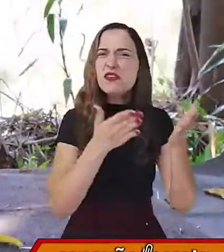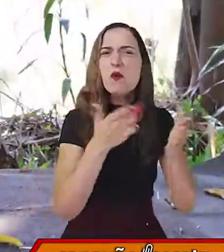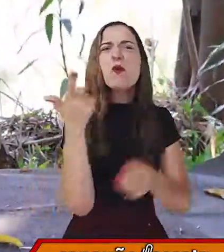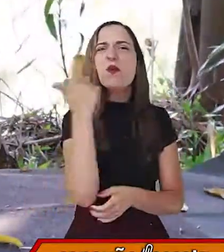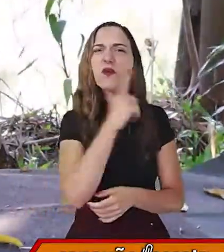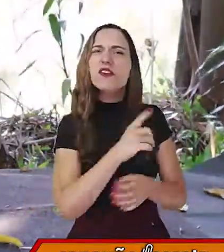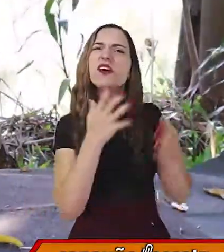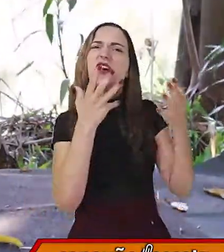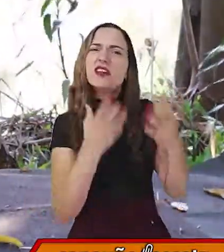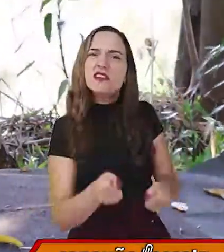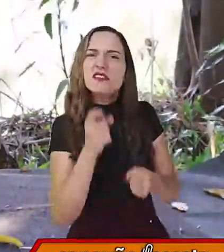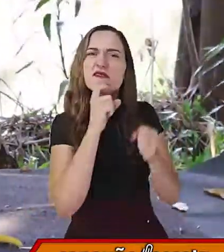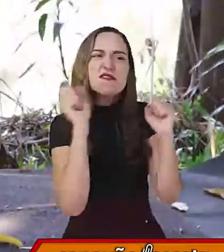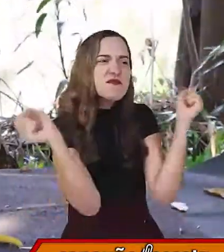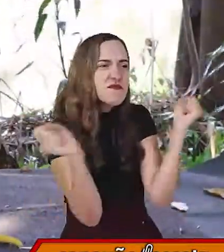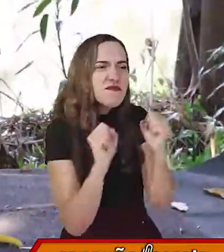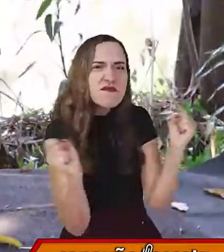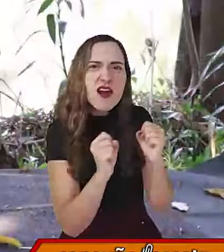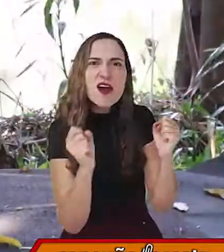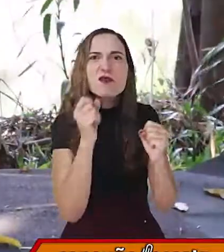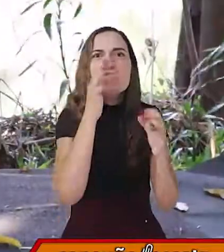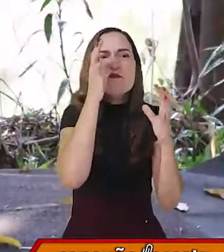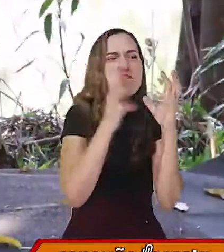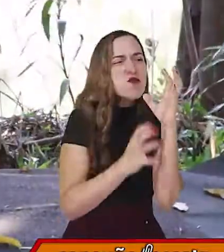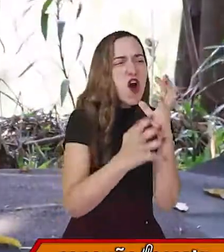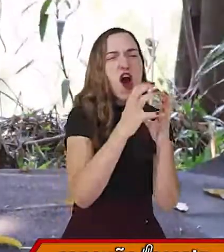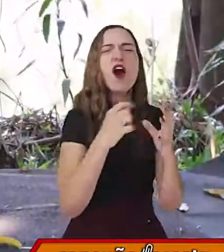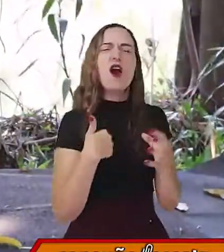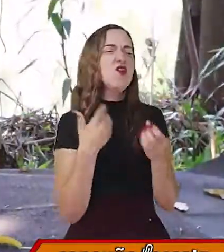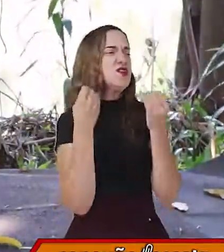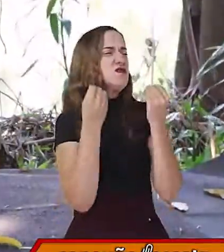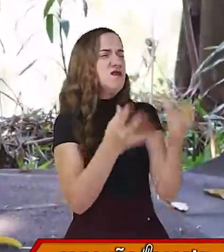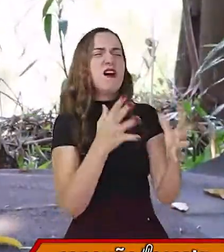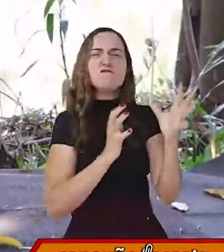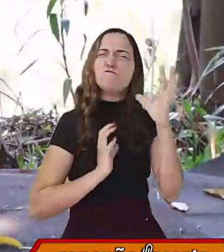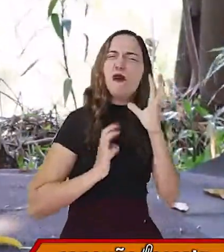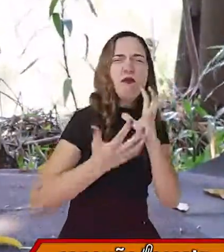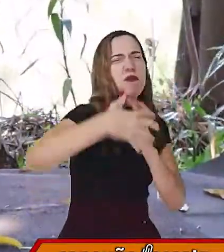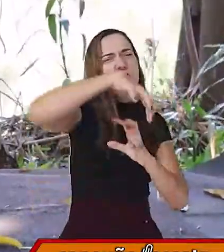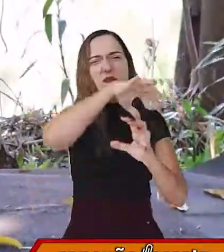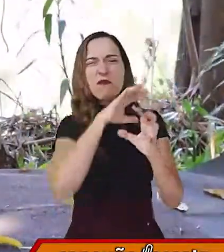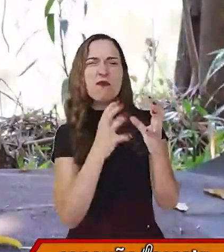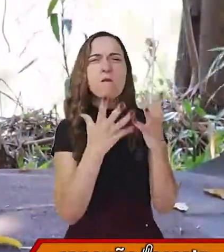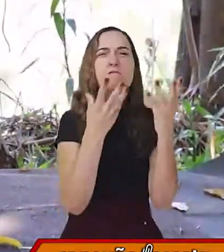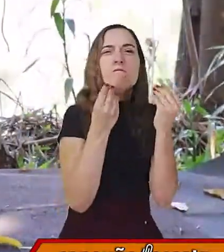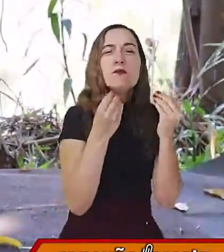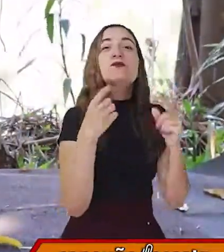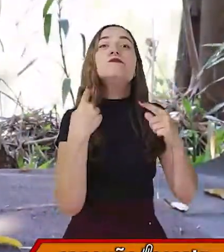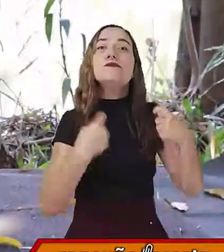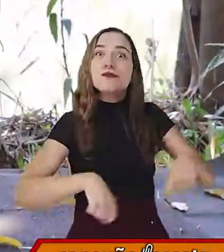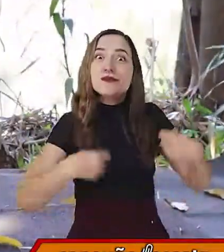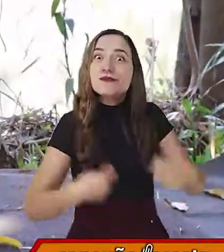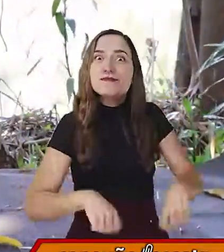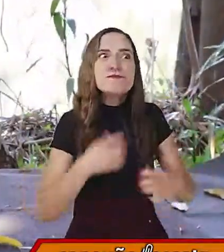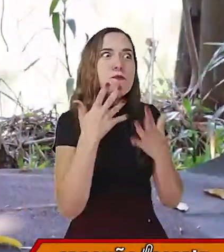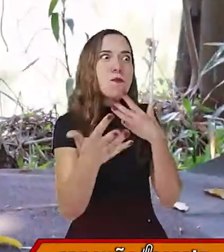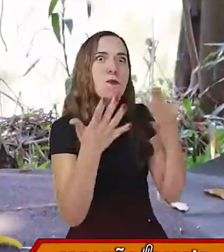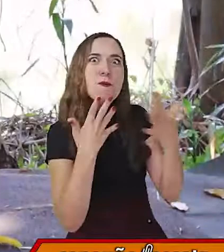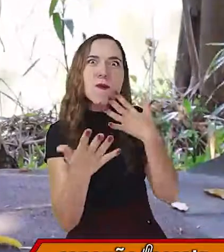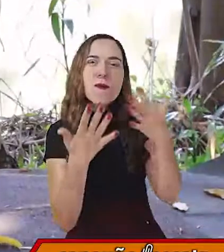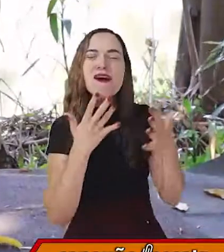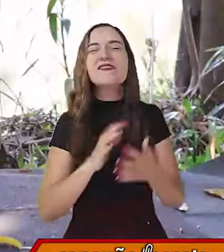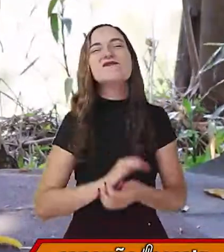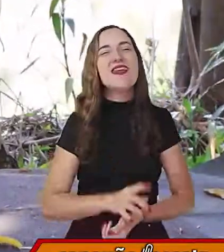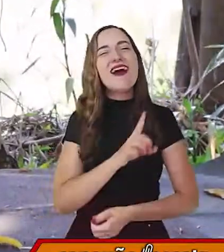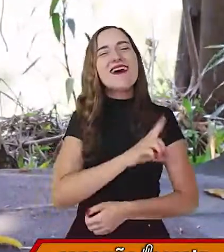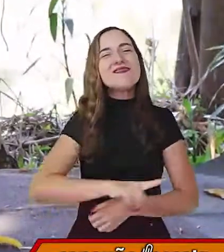a florescer no inverno, você terá muitas cores, porque o inverno precisa ser colorido. E de repente, Deus